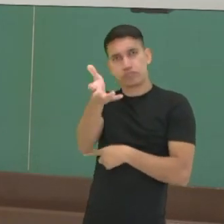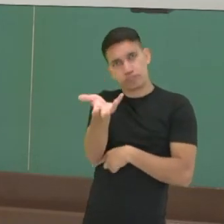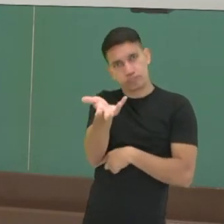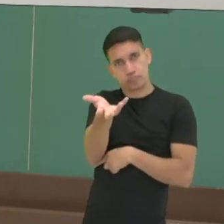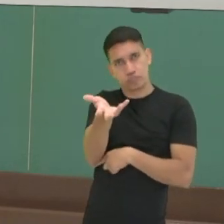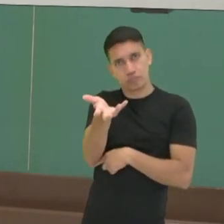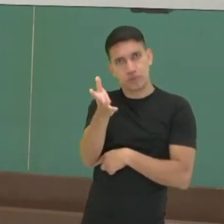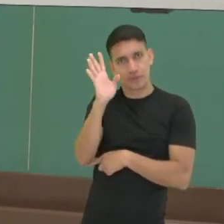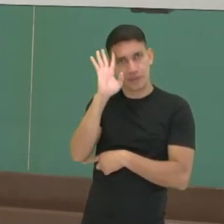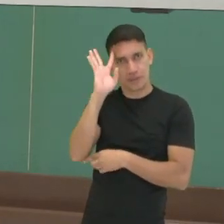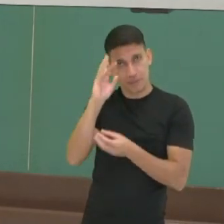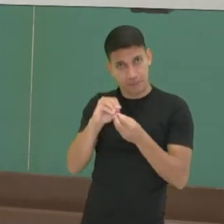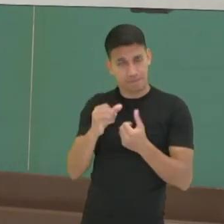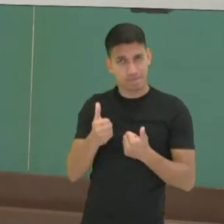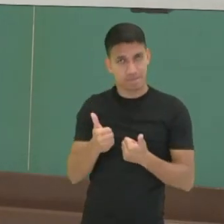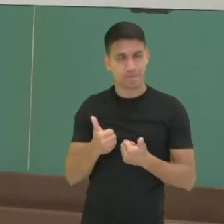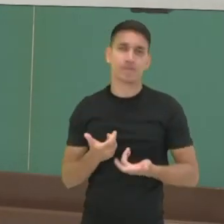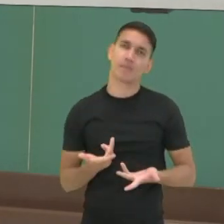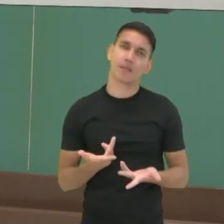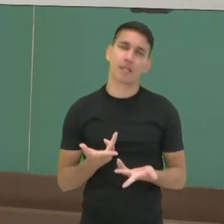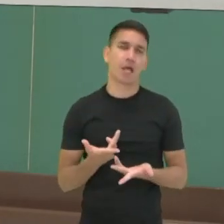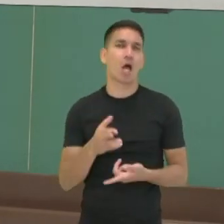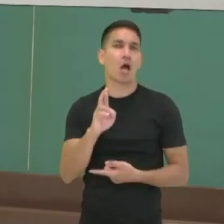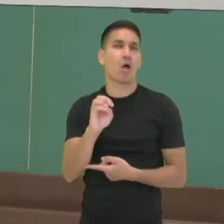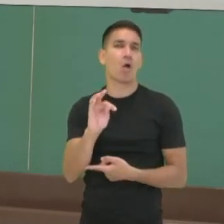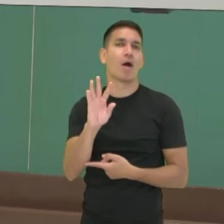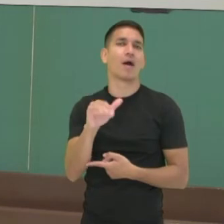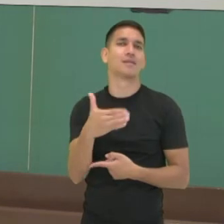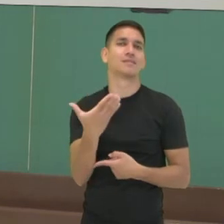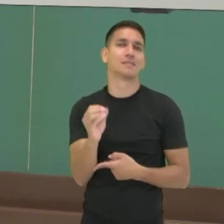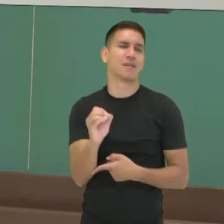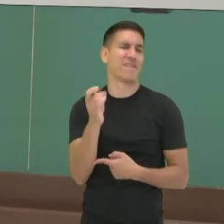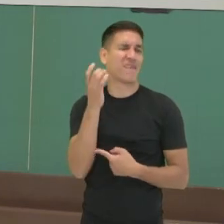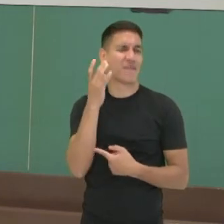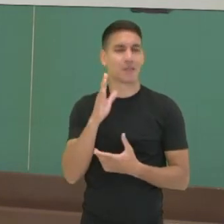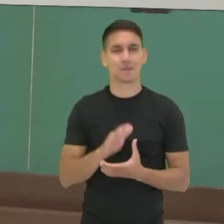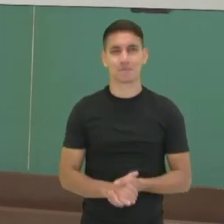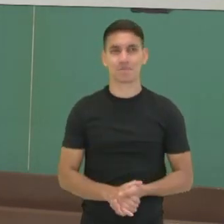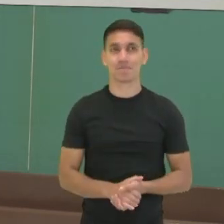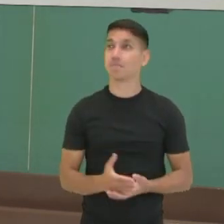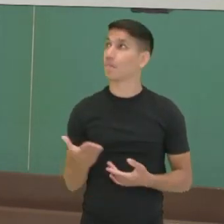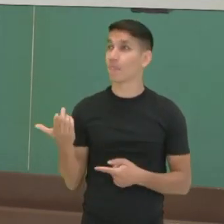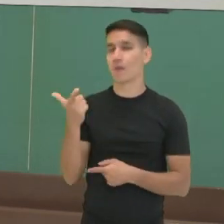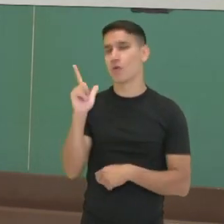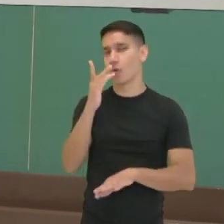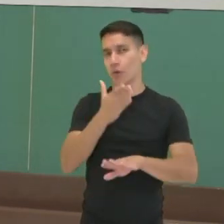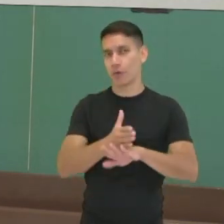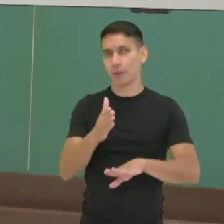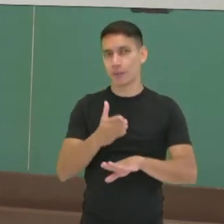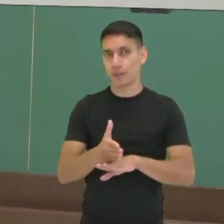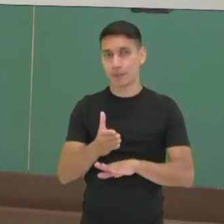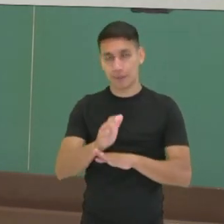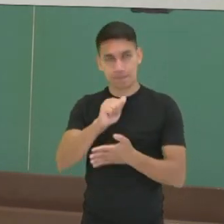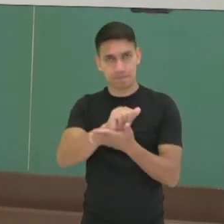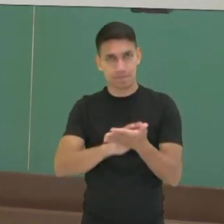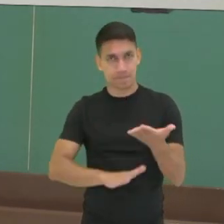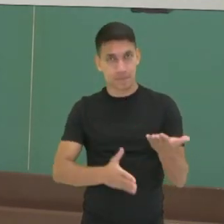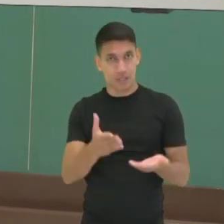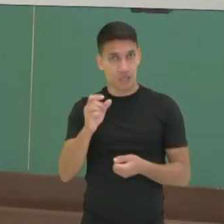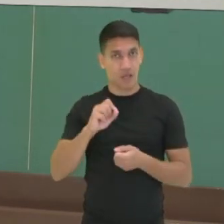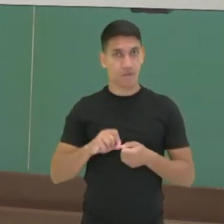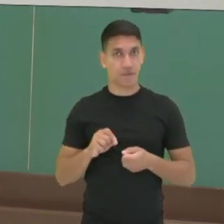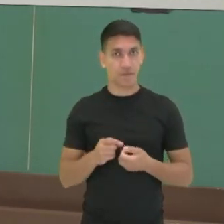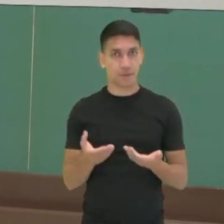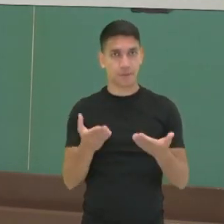virei. Tranquilo? Acho que rotação não tem problema nenhum. Pessoal, mais um exercício agora